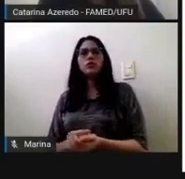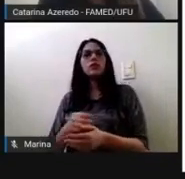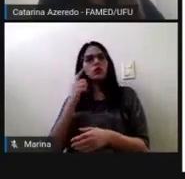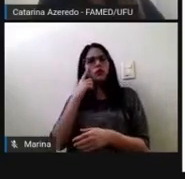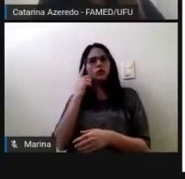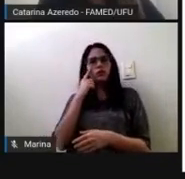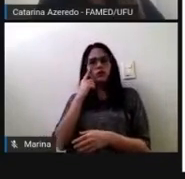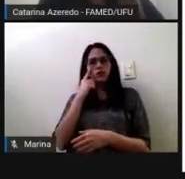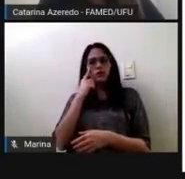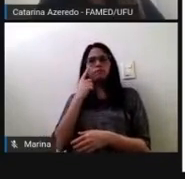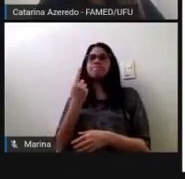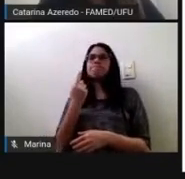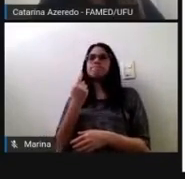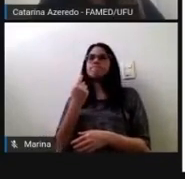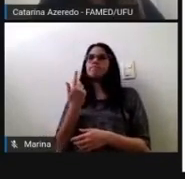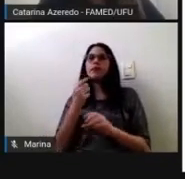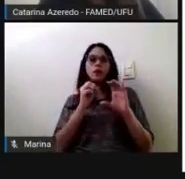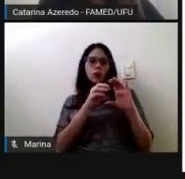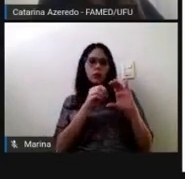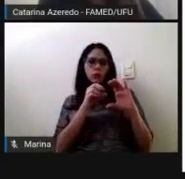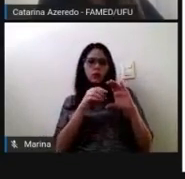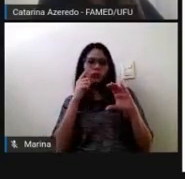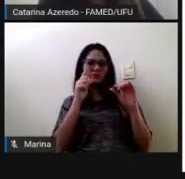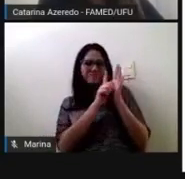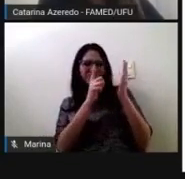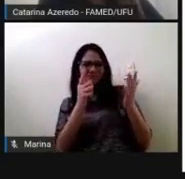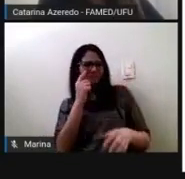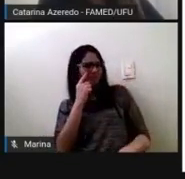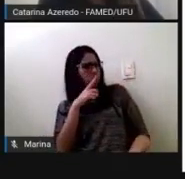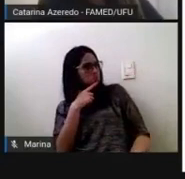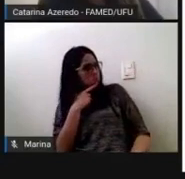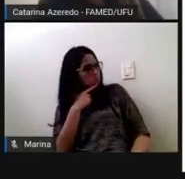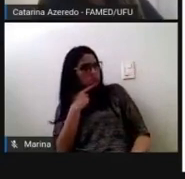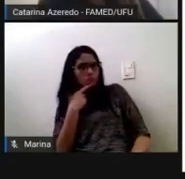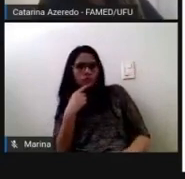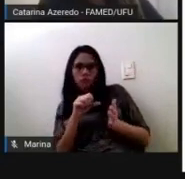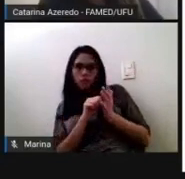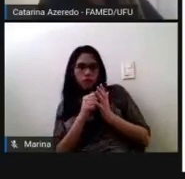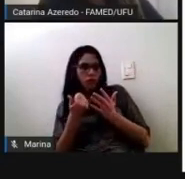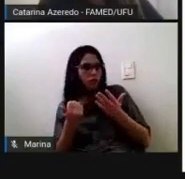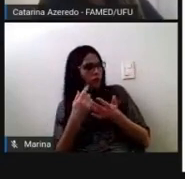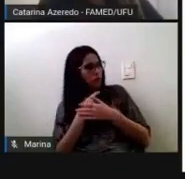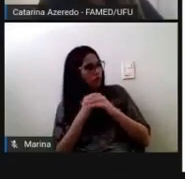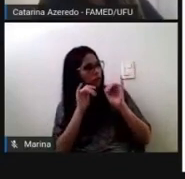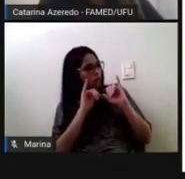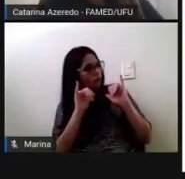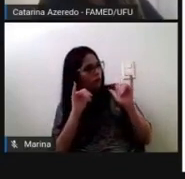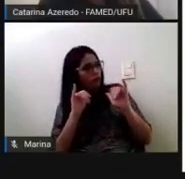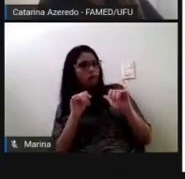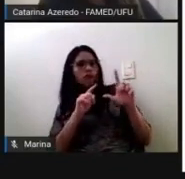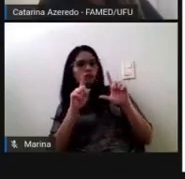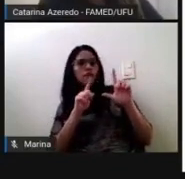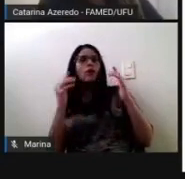Globo uma matéria que eu nunca tinha visto antes, uma matéria sendo divulgada, né, na mídia tradicional, que compara como era a saúde